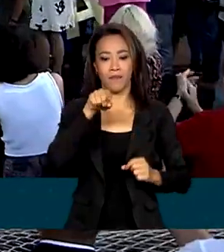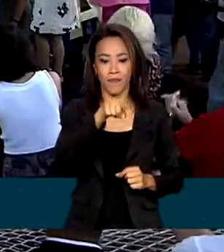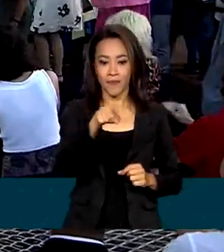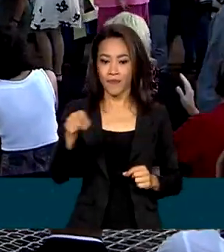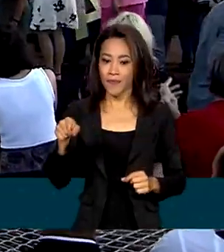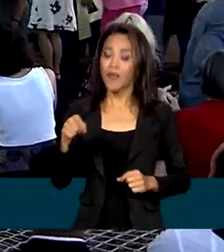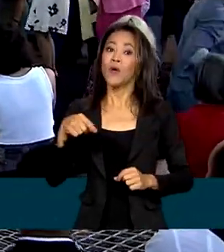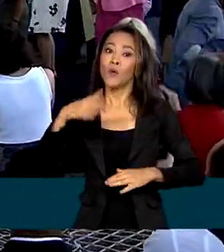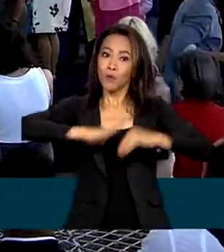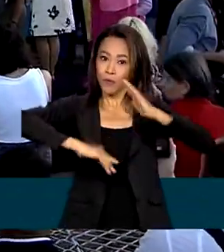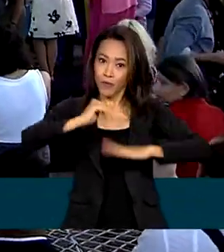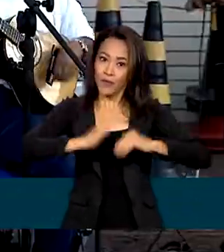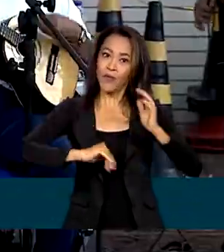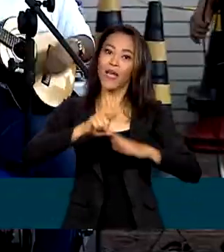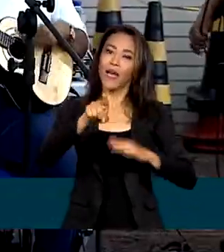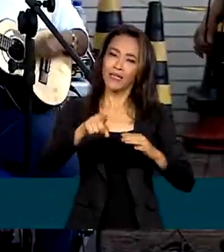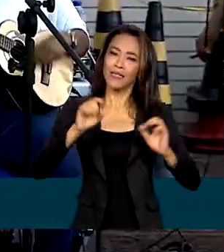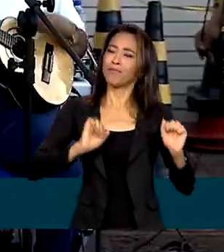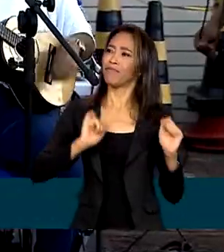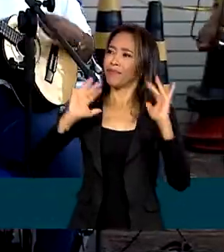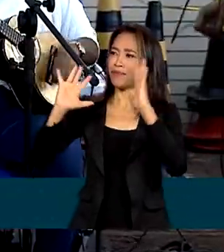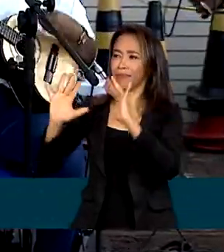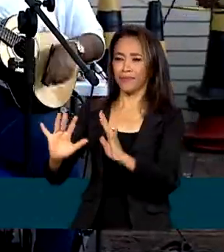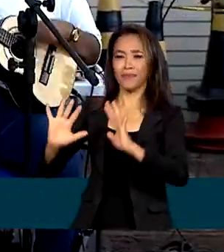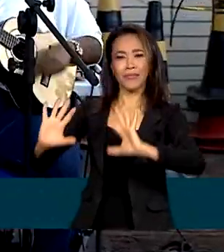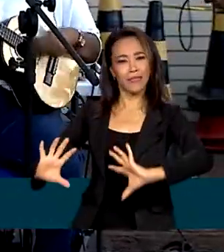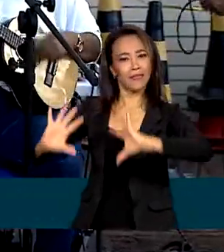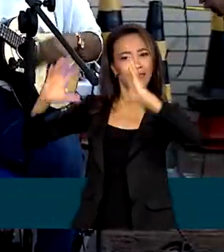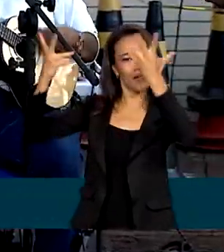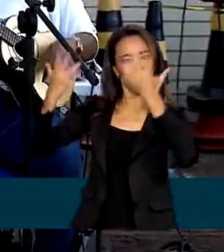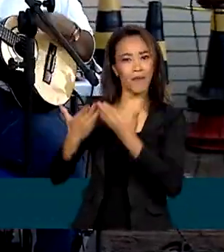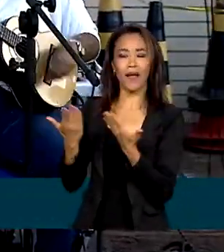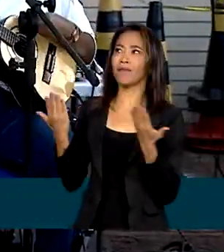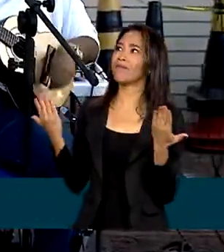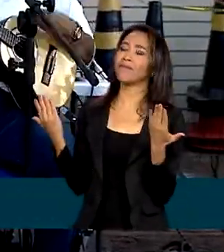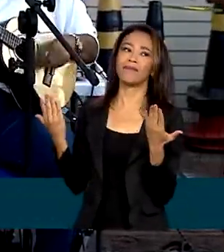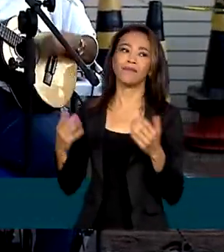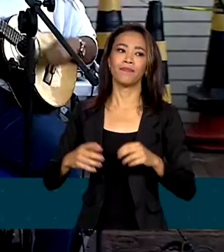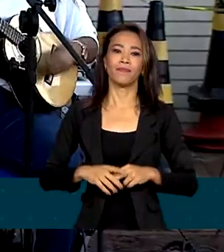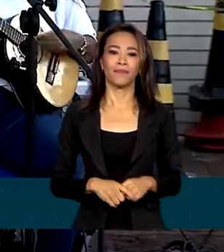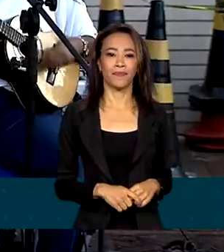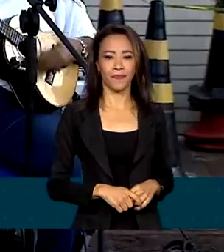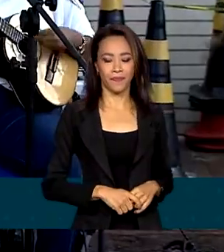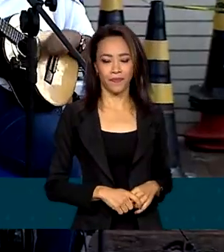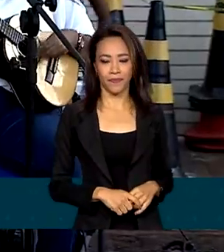comunidade artística se reuniu para um ato simbólico de celebração.